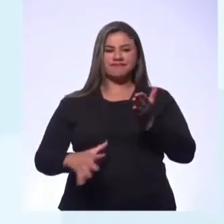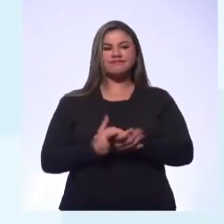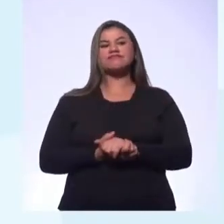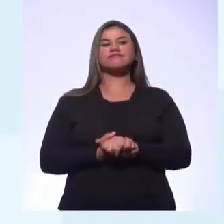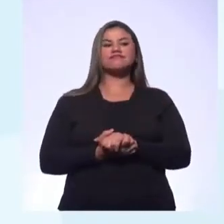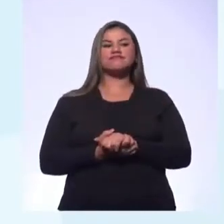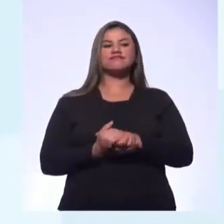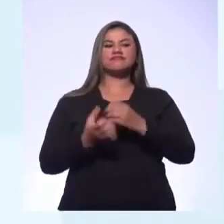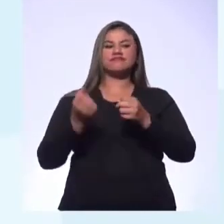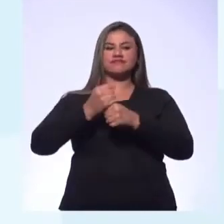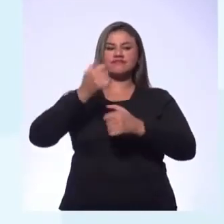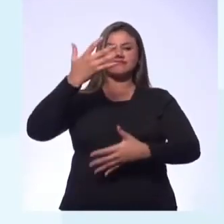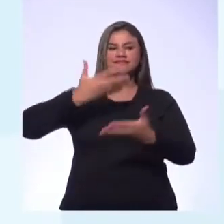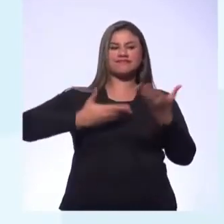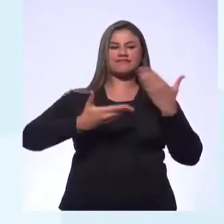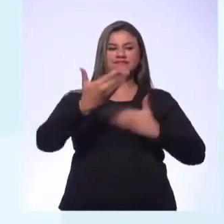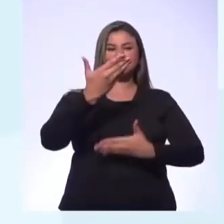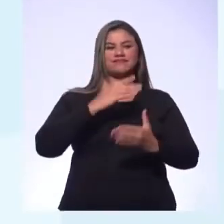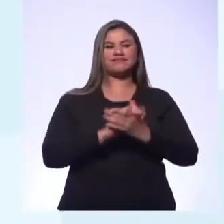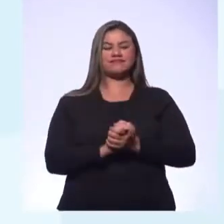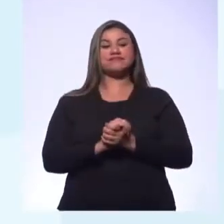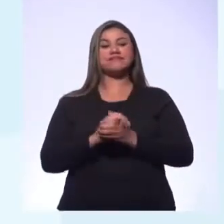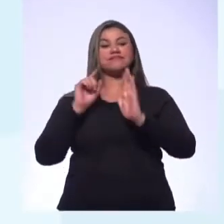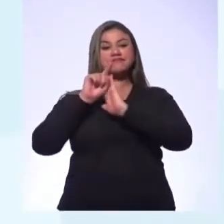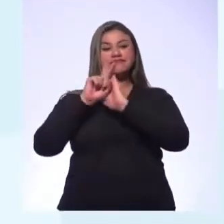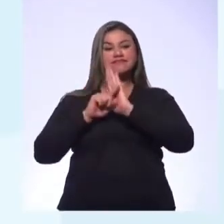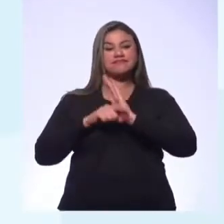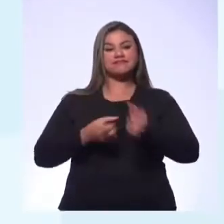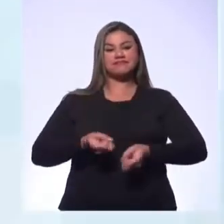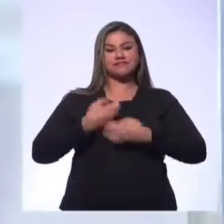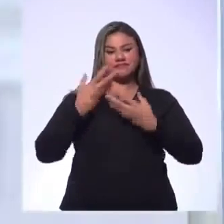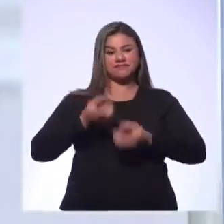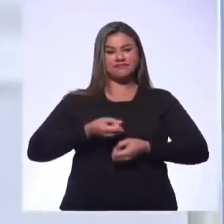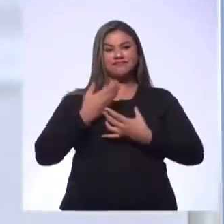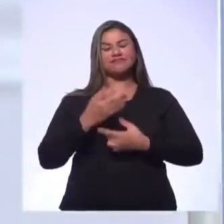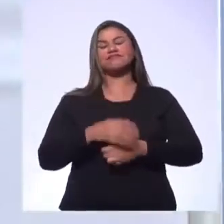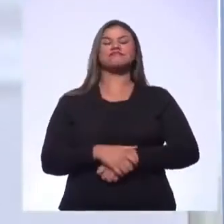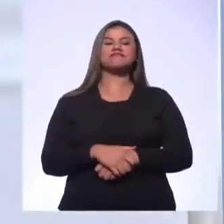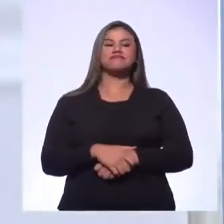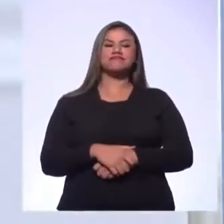propostas, interagir no chat e buscar informações. Tá ok?